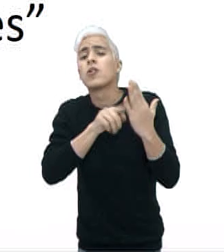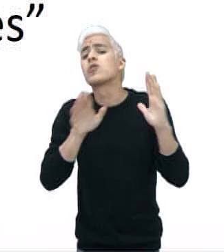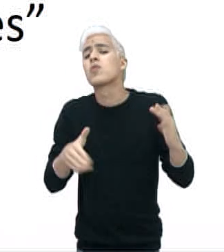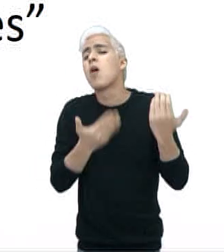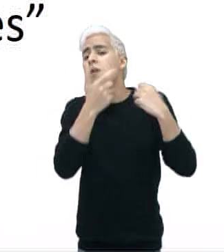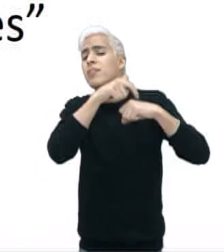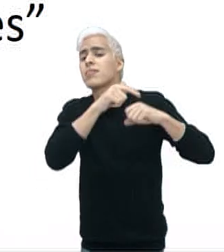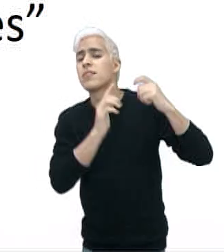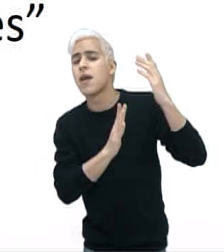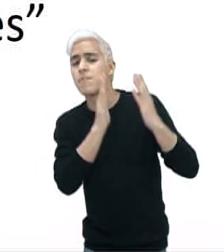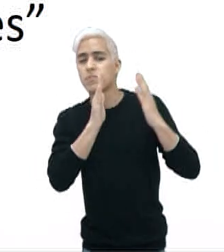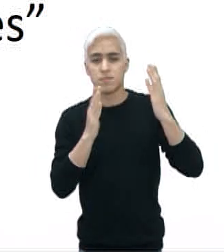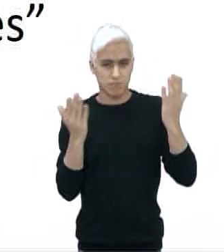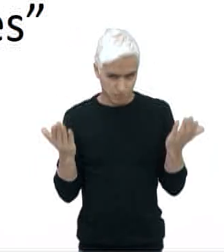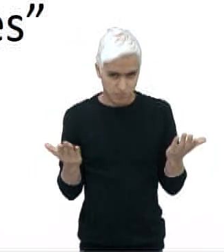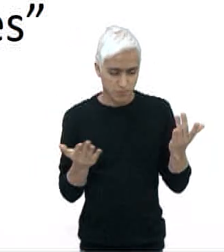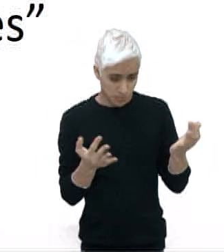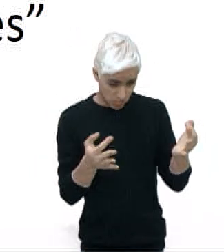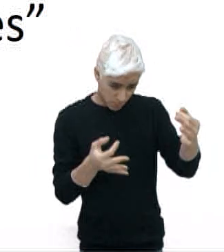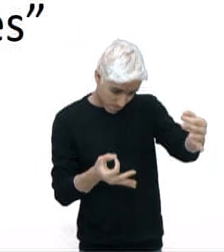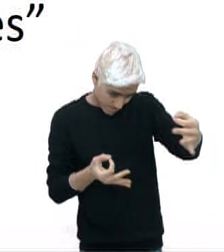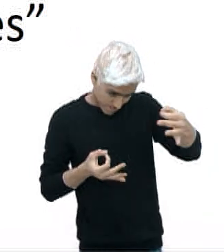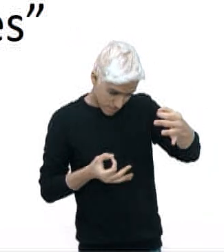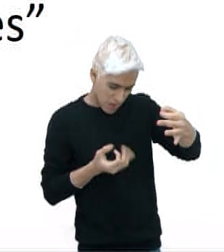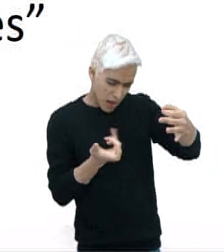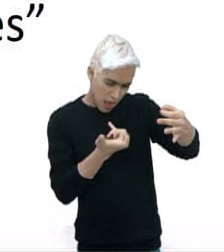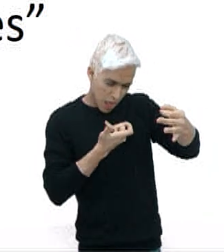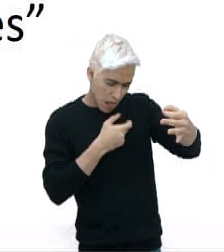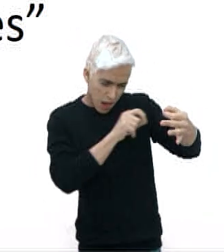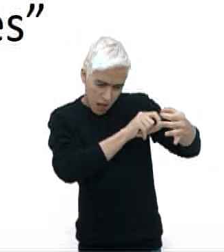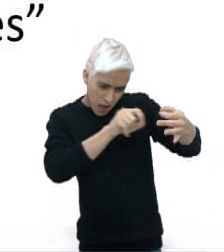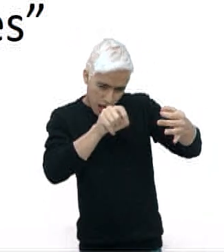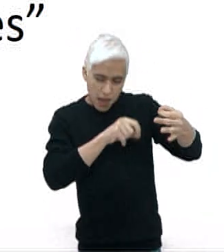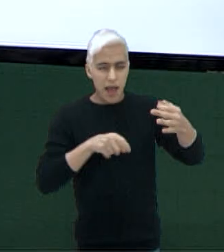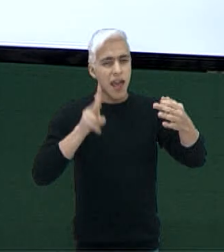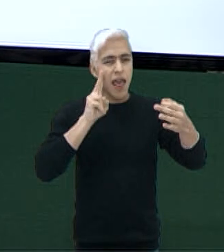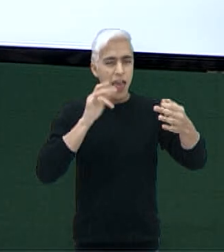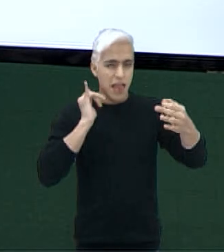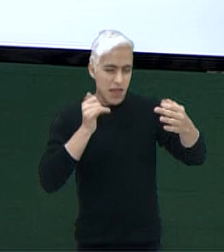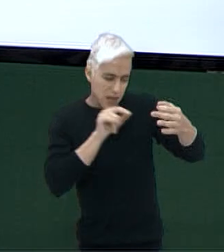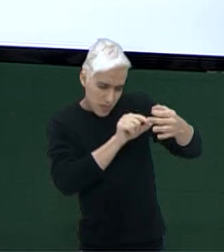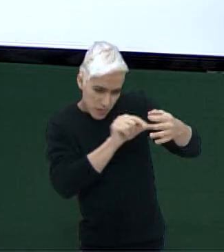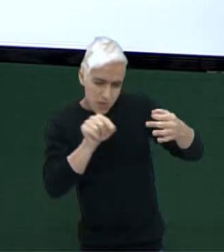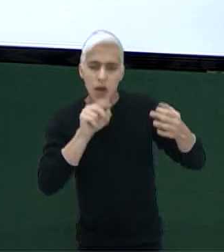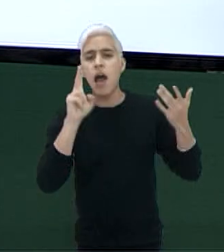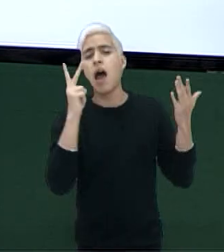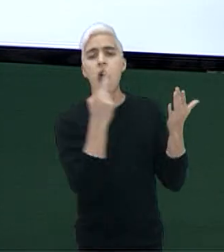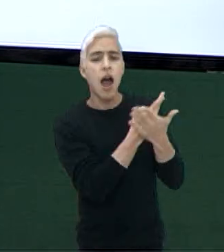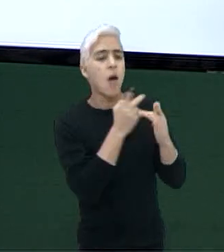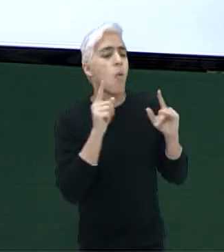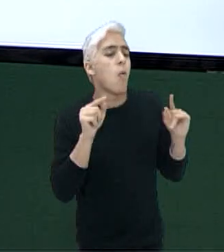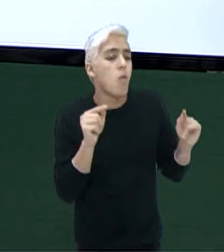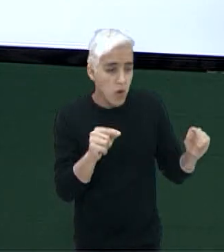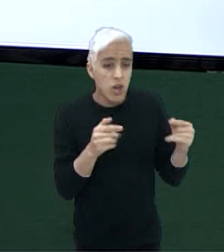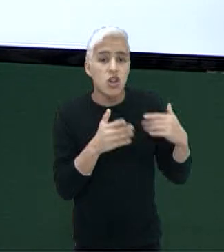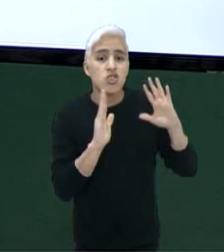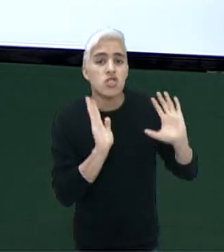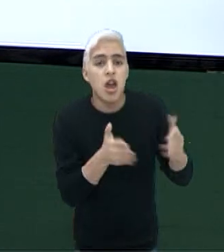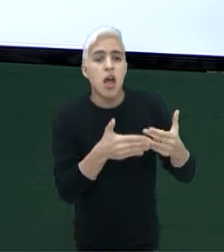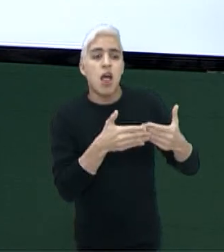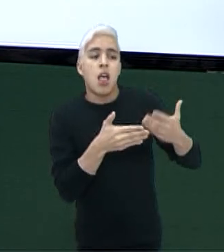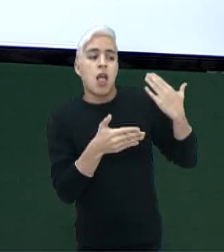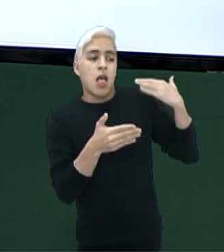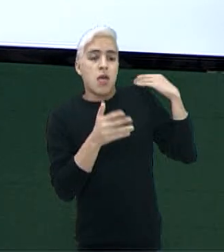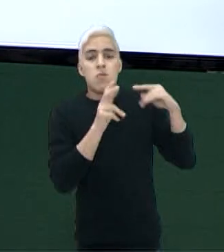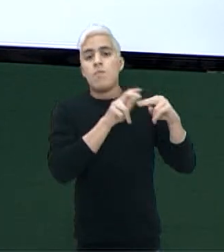tempo. Então agora você vai olhar os verbos do relato, lembrando que o relato então ele conta um acontecimento que ocorreu,